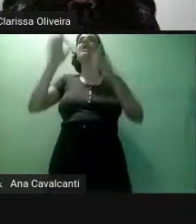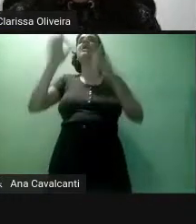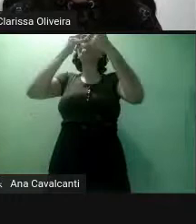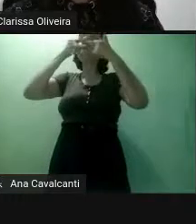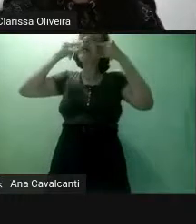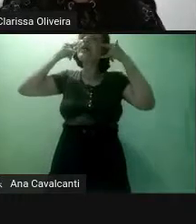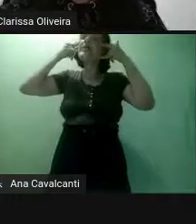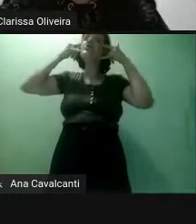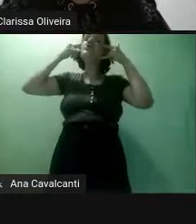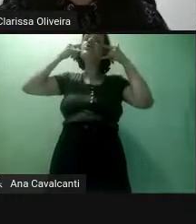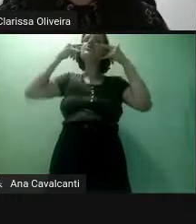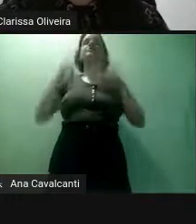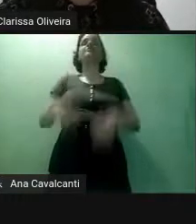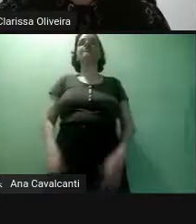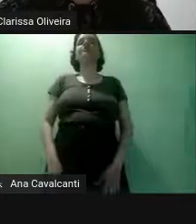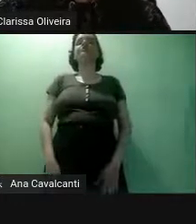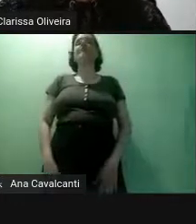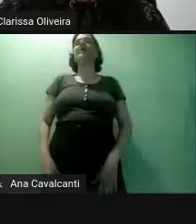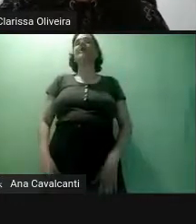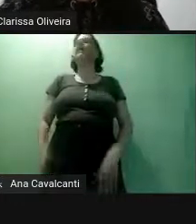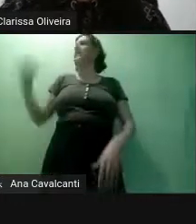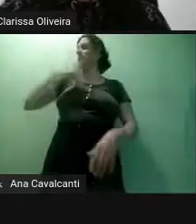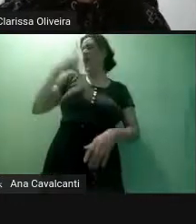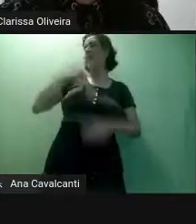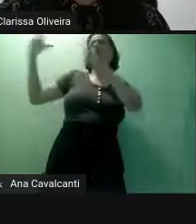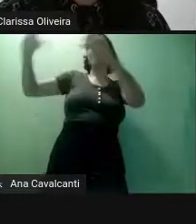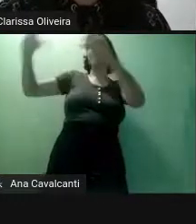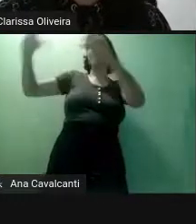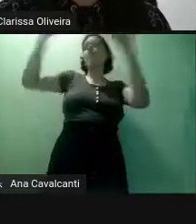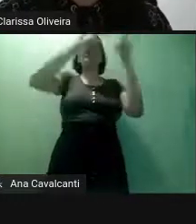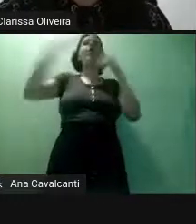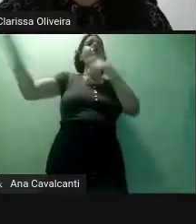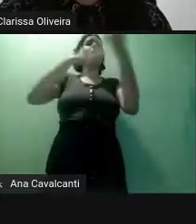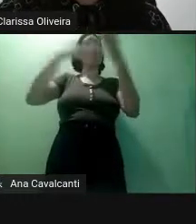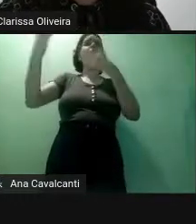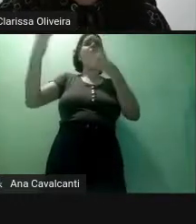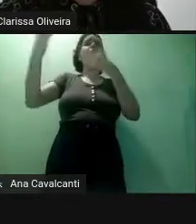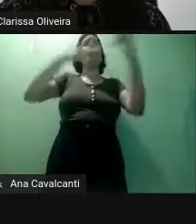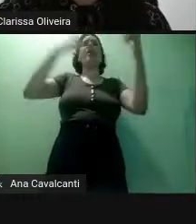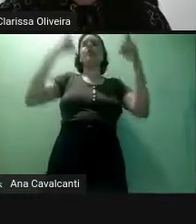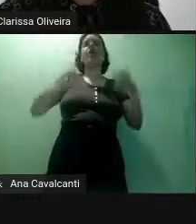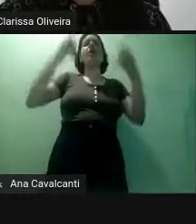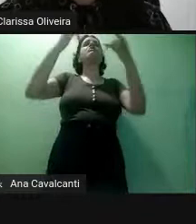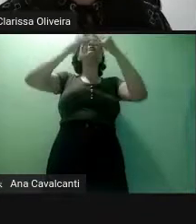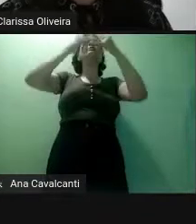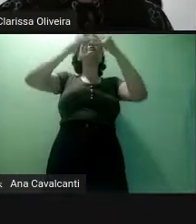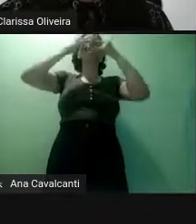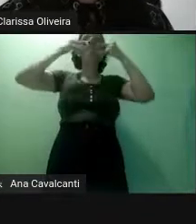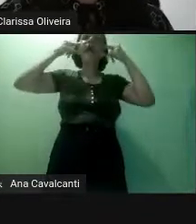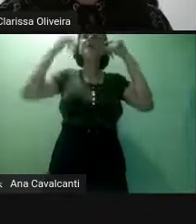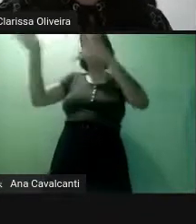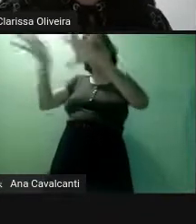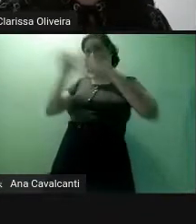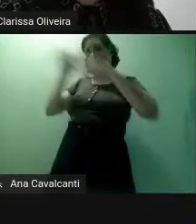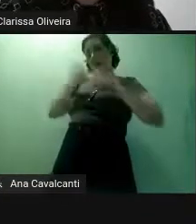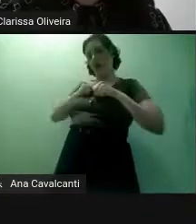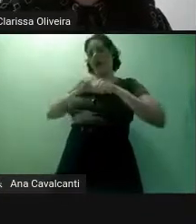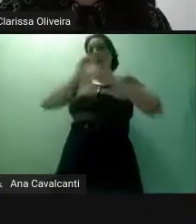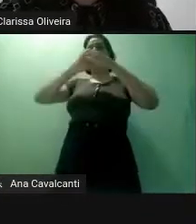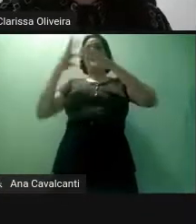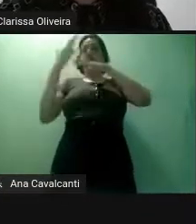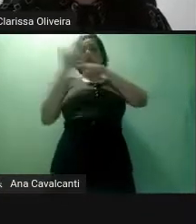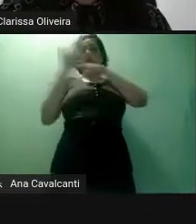que estão disponíveis para que a gente não se contamine e não contraia o vírus. Se todo mundo tiver